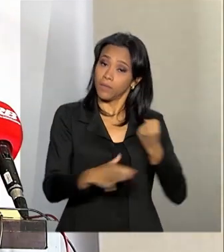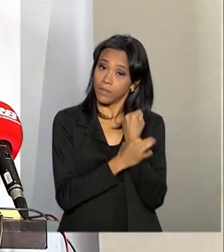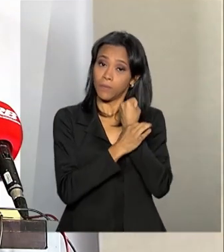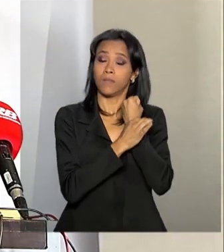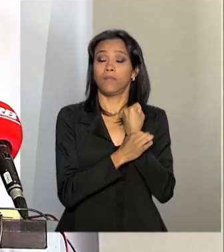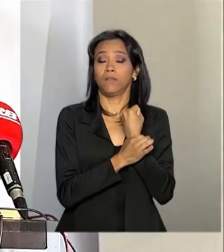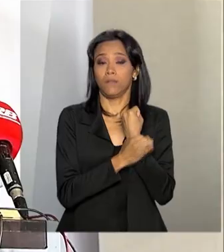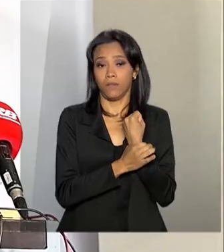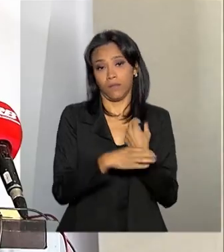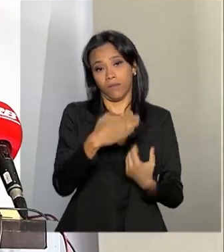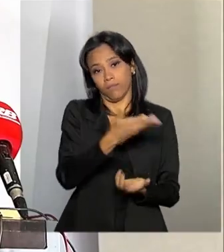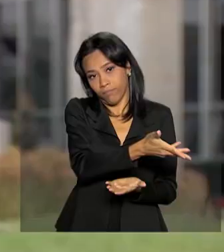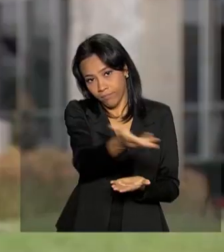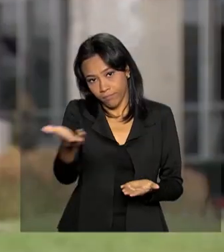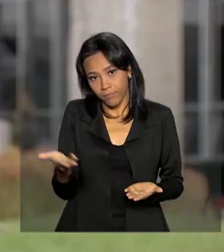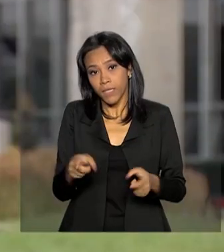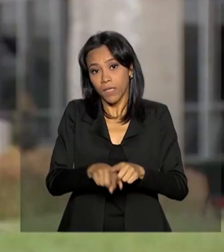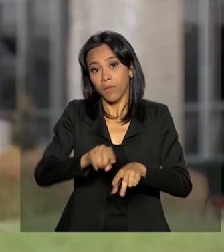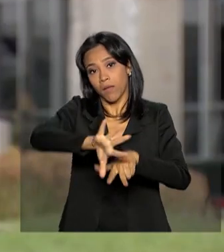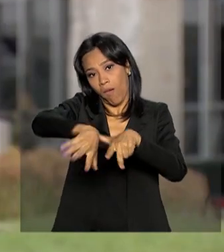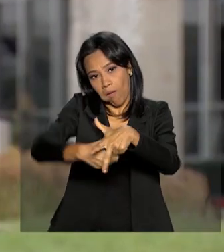da própria corrupção.